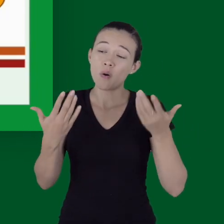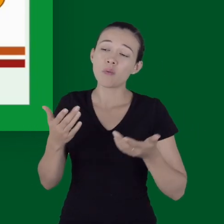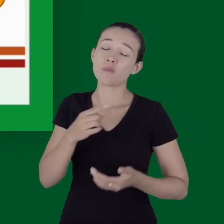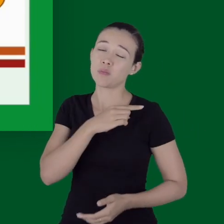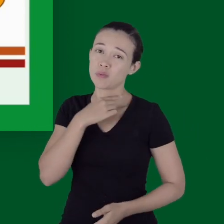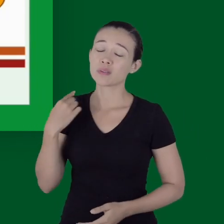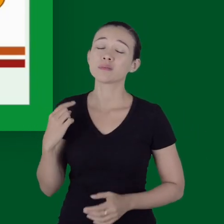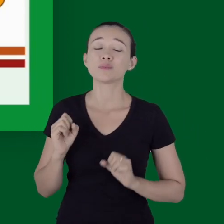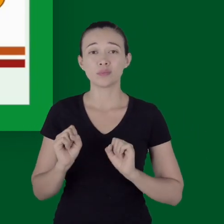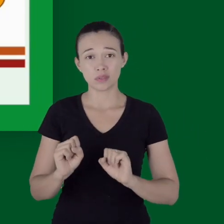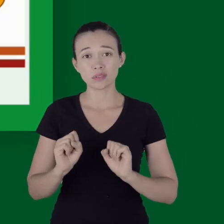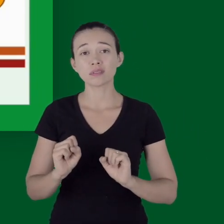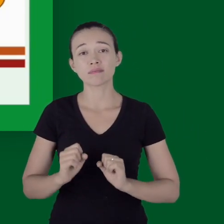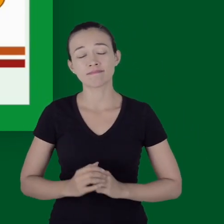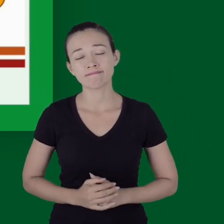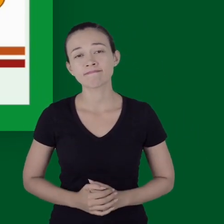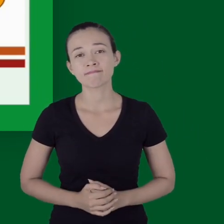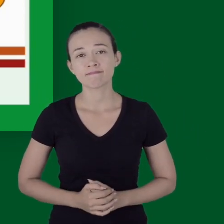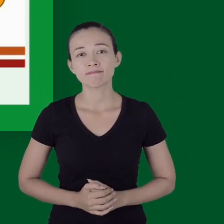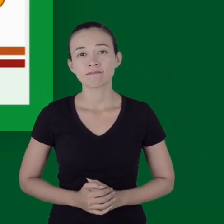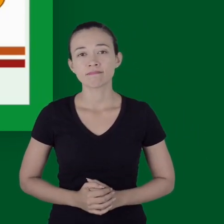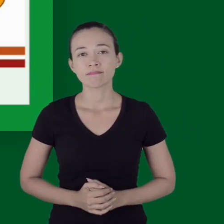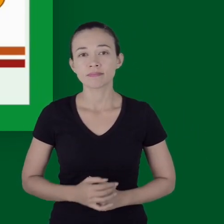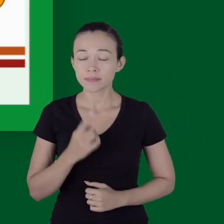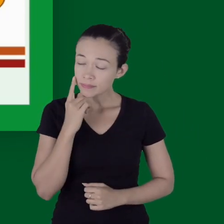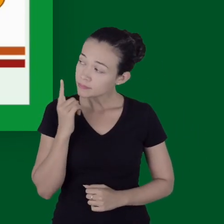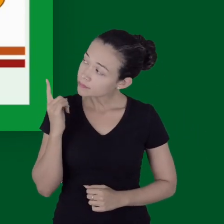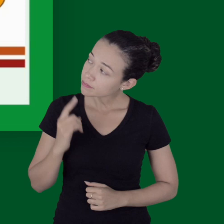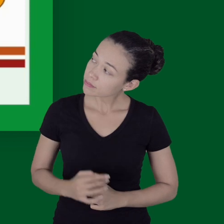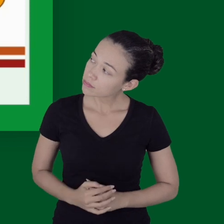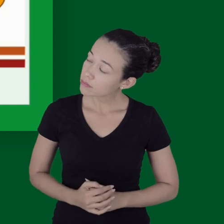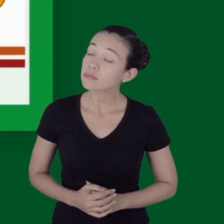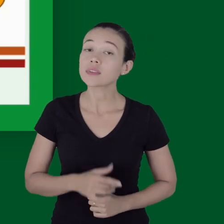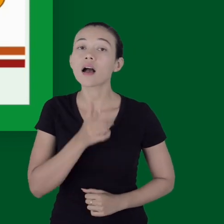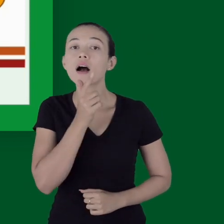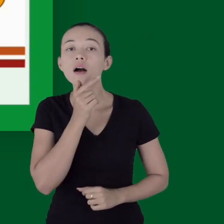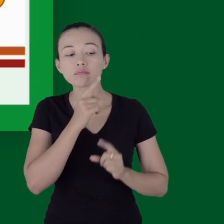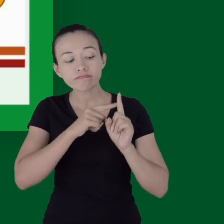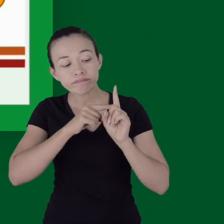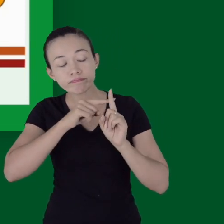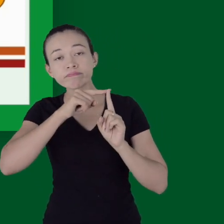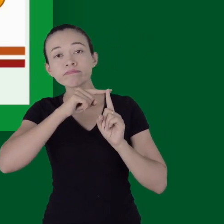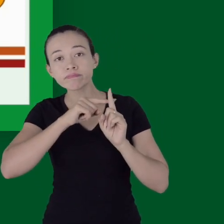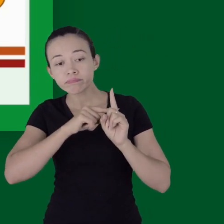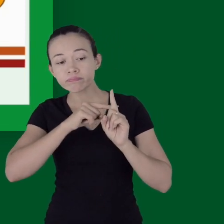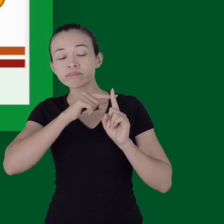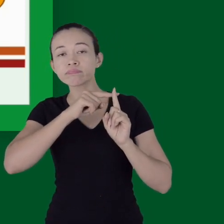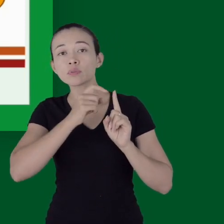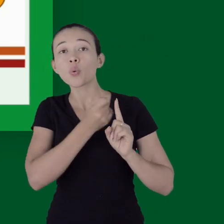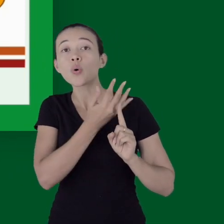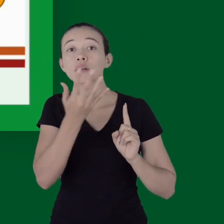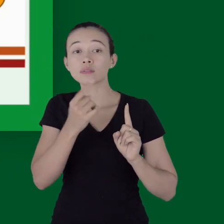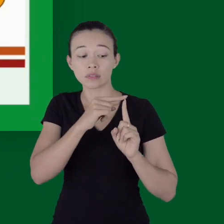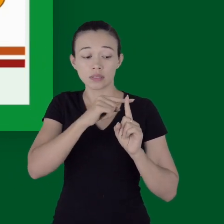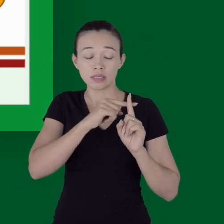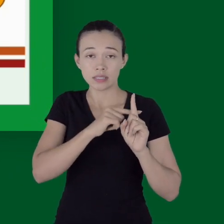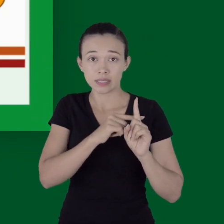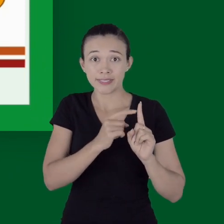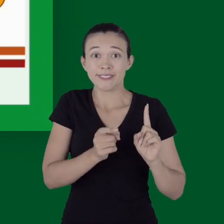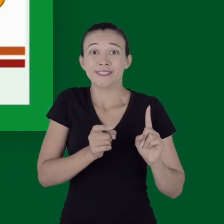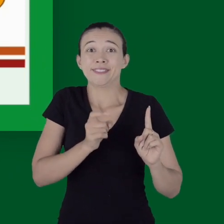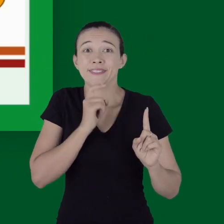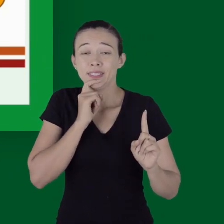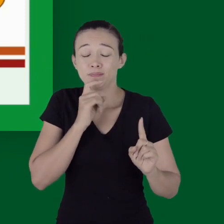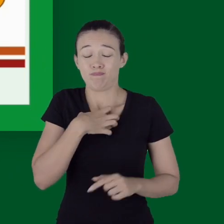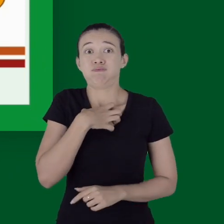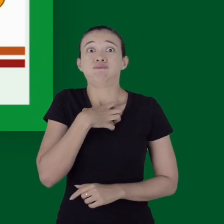alta hospitalar. Então, quanto mais tempo de submersão, pior o desfecho desse paciente. A temperatura da água também influencia, né, porque